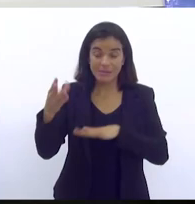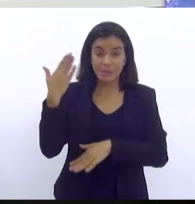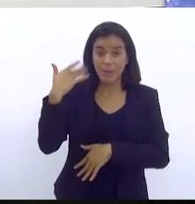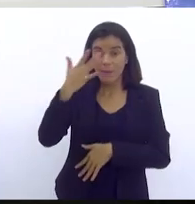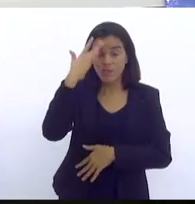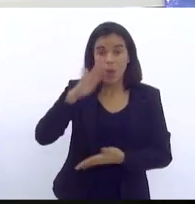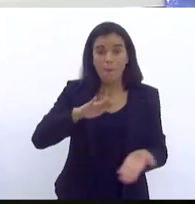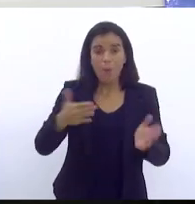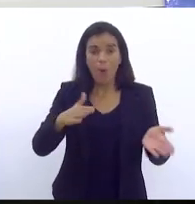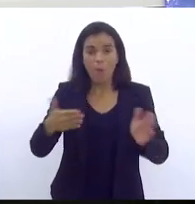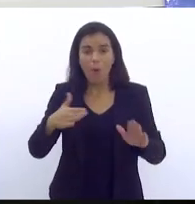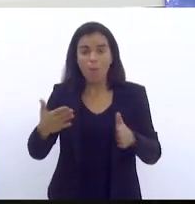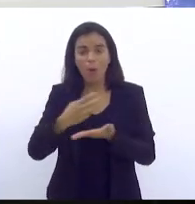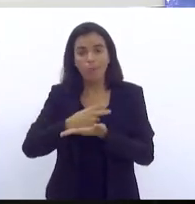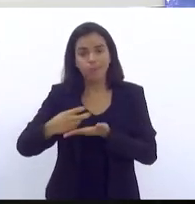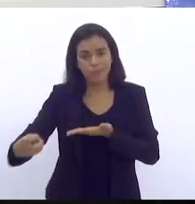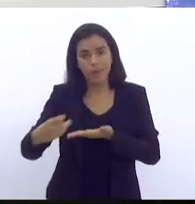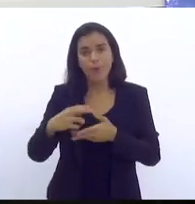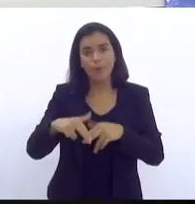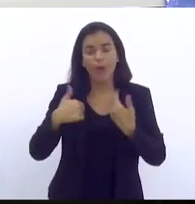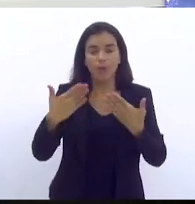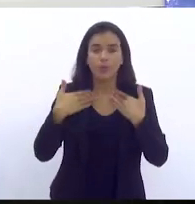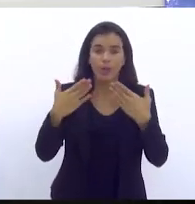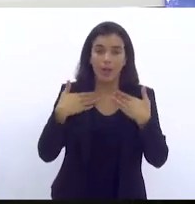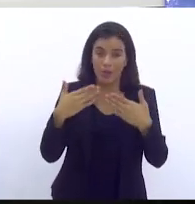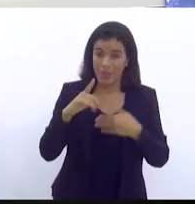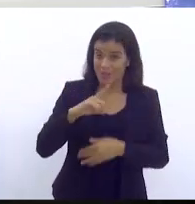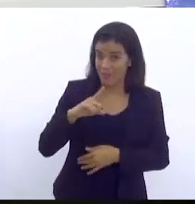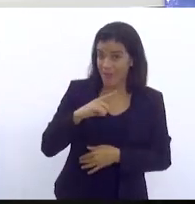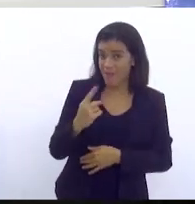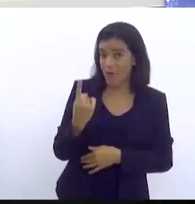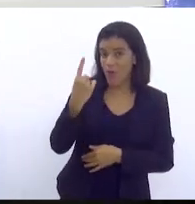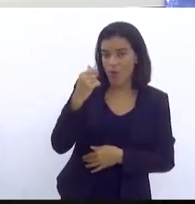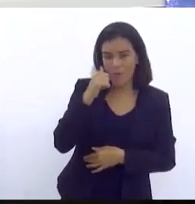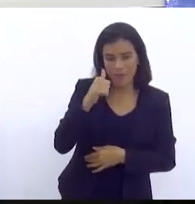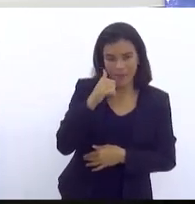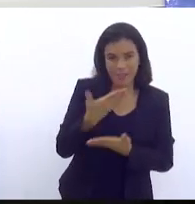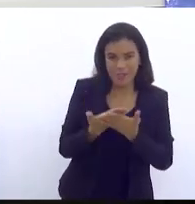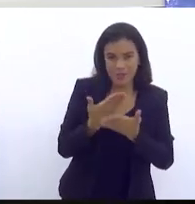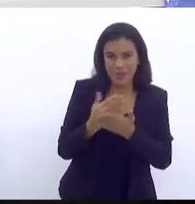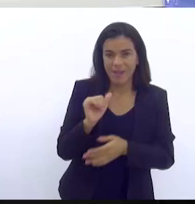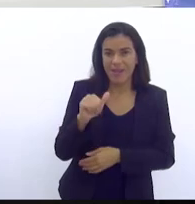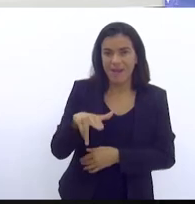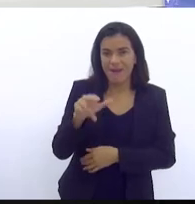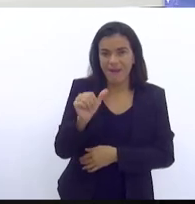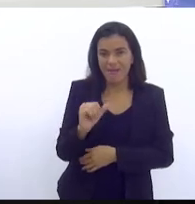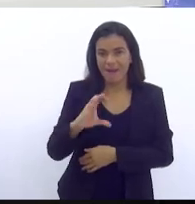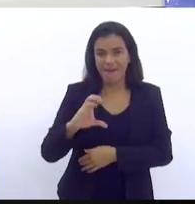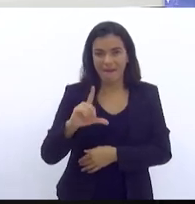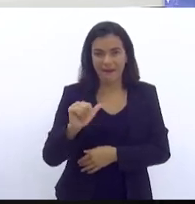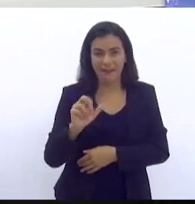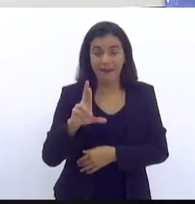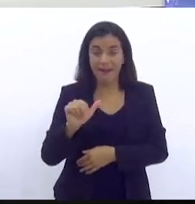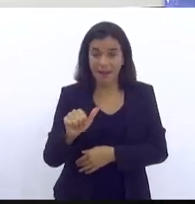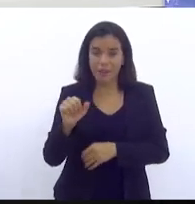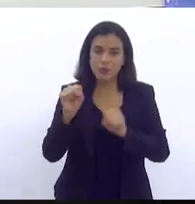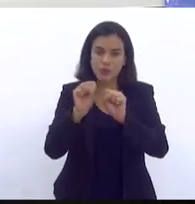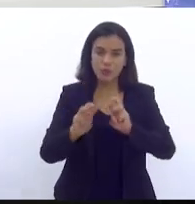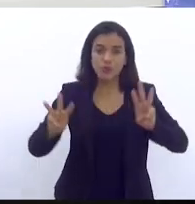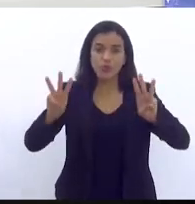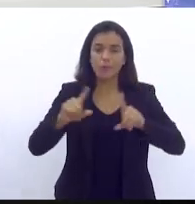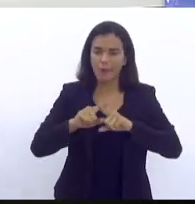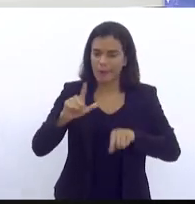morreram por falta d'água teve o caso famoso da Ana Clara Benevides em da Taylor Swift mas tiveram outros